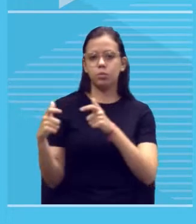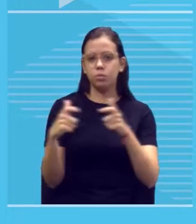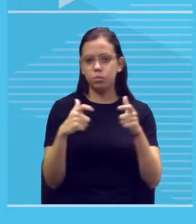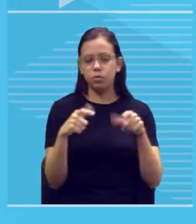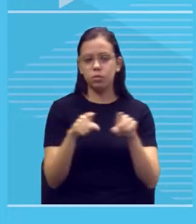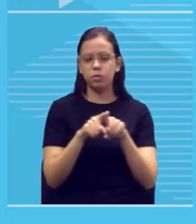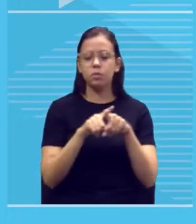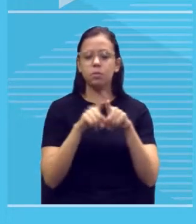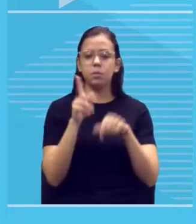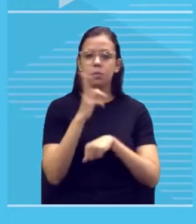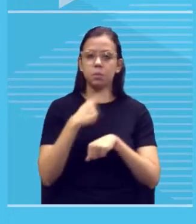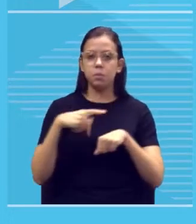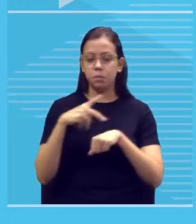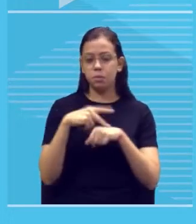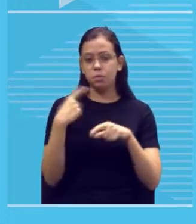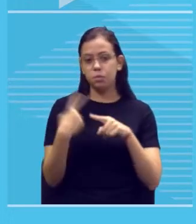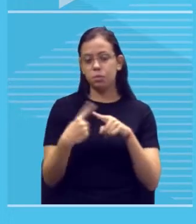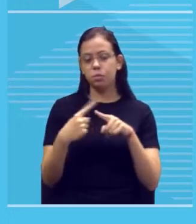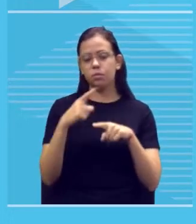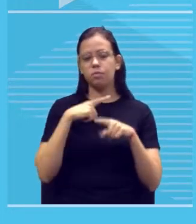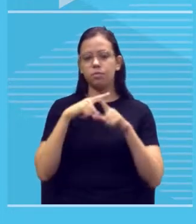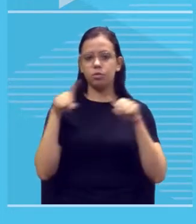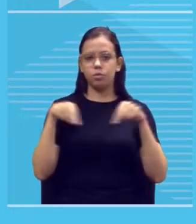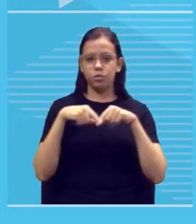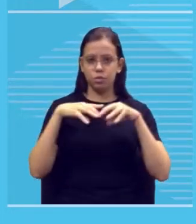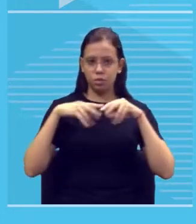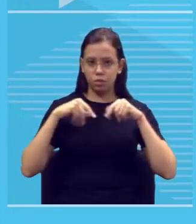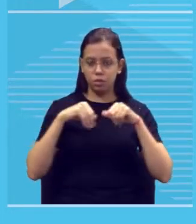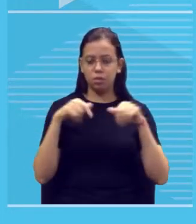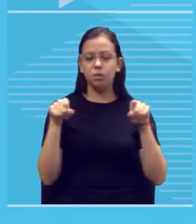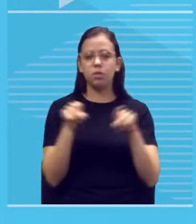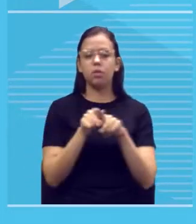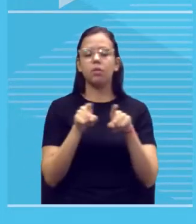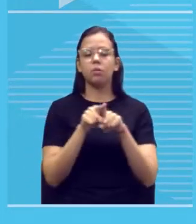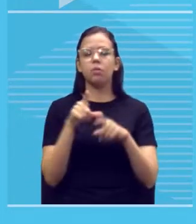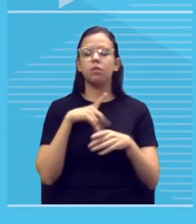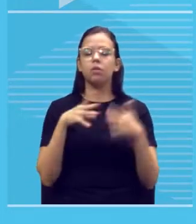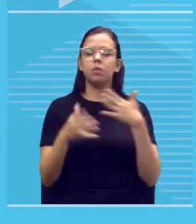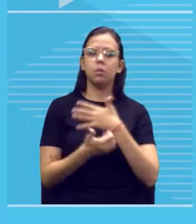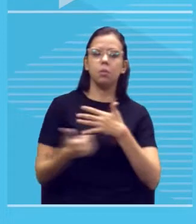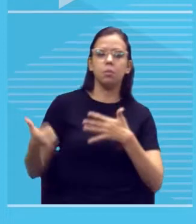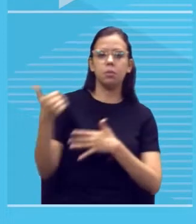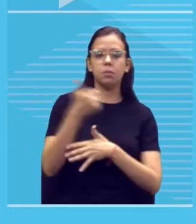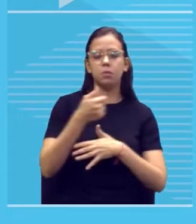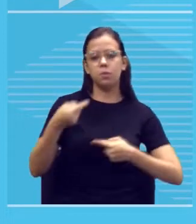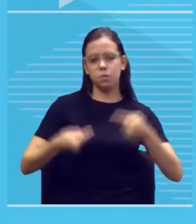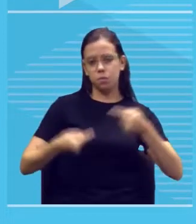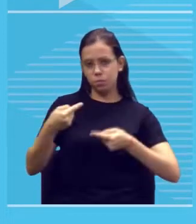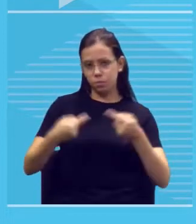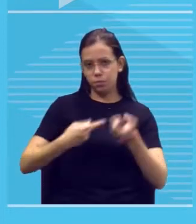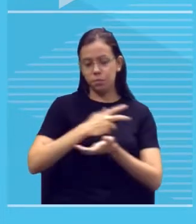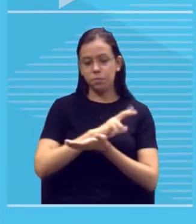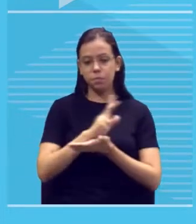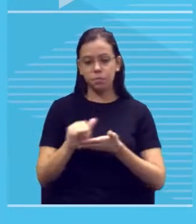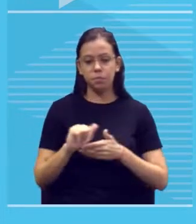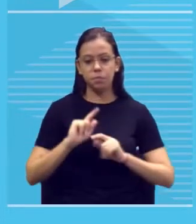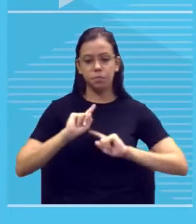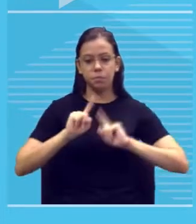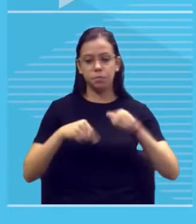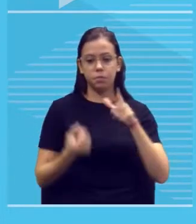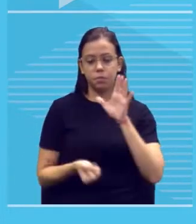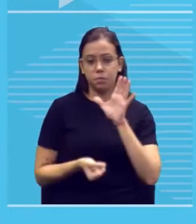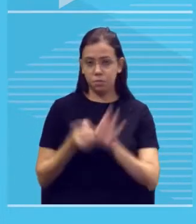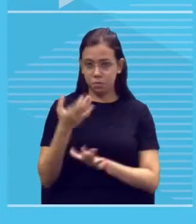países eles tinham a terra eles tinham privilégios políticos etc nasce uma